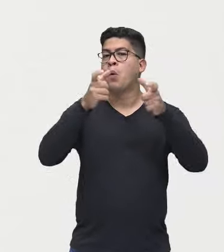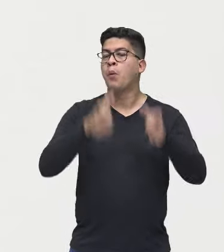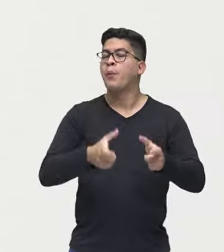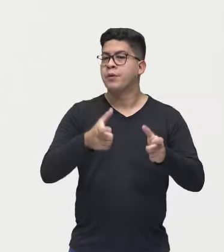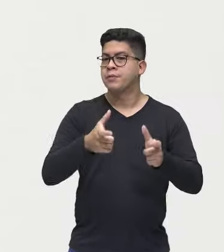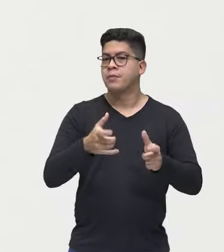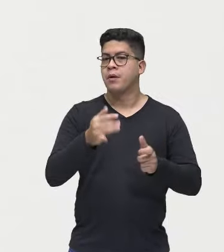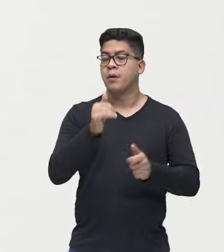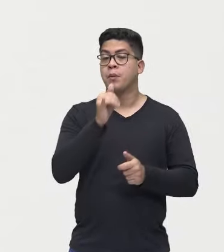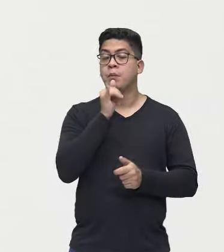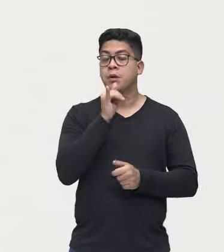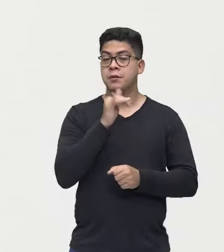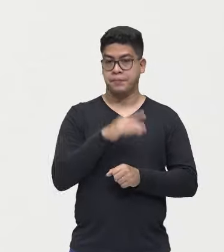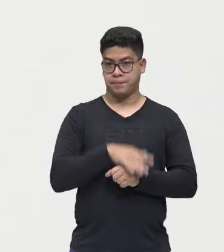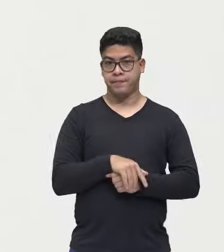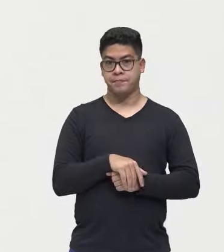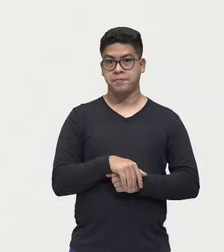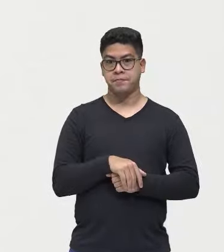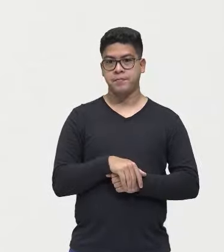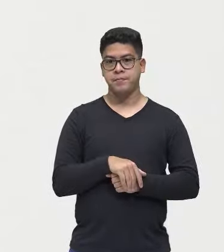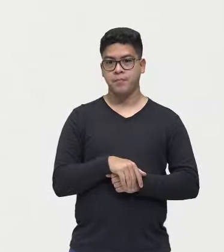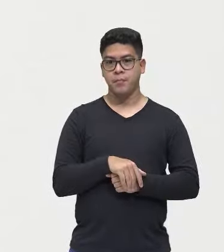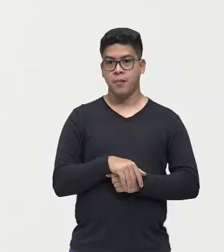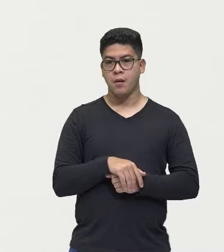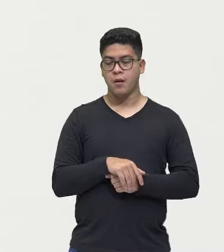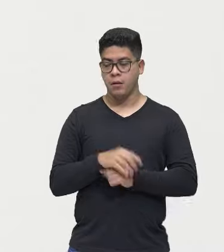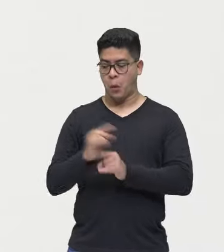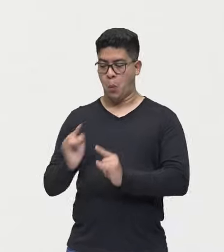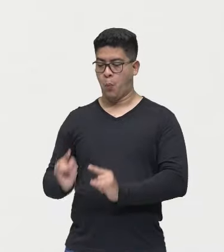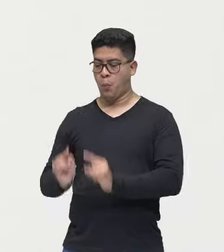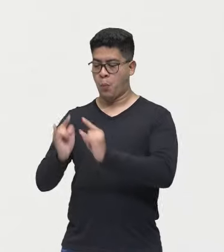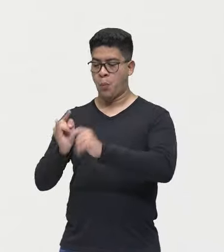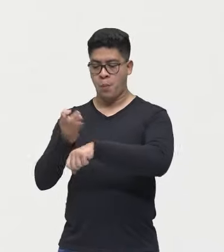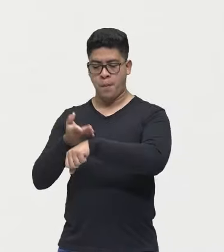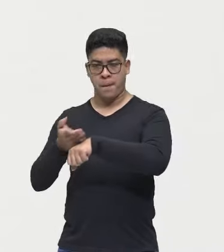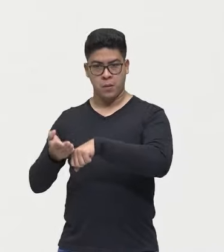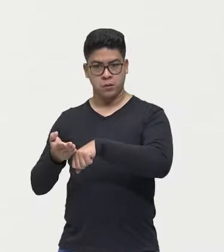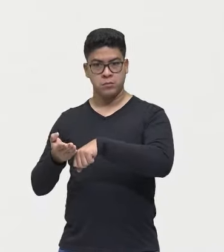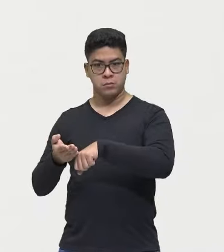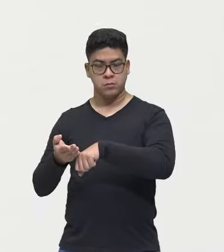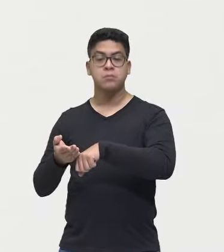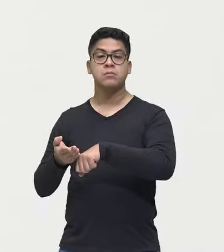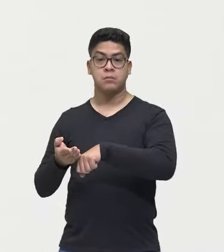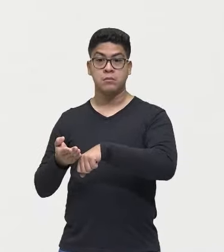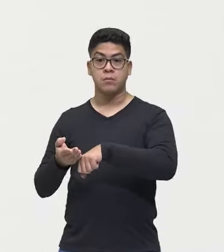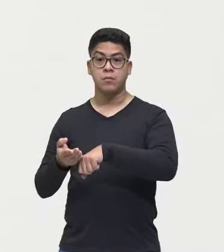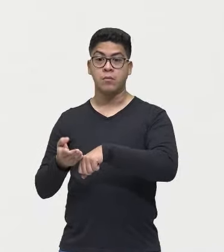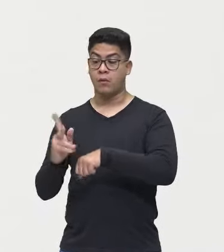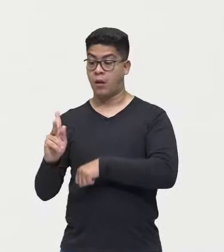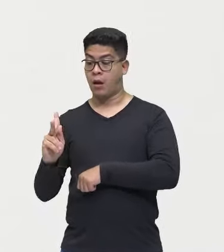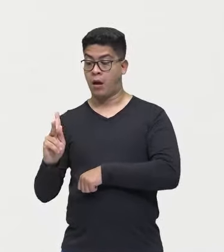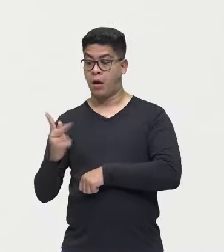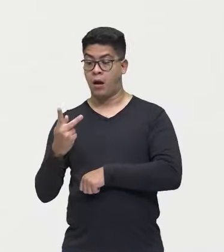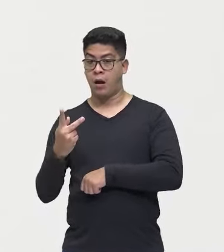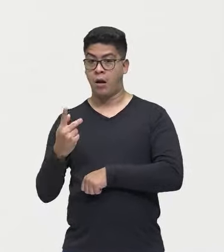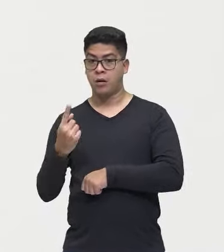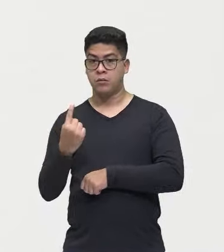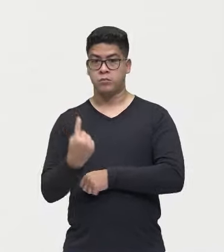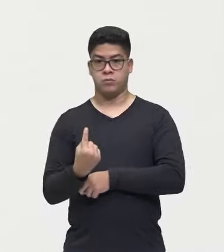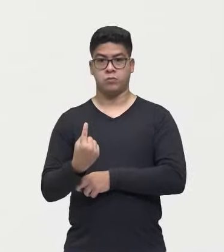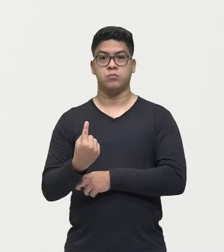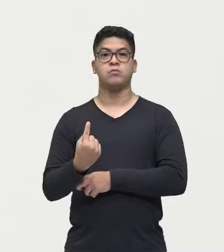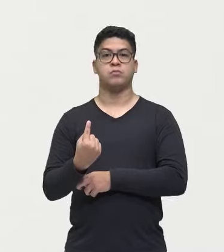Vamos supor que a gente tem aqui uma torre branca. Ela está onde? No H8. Então, isso aí é mais